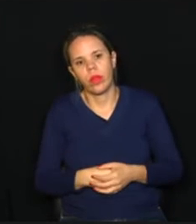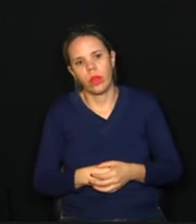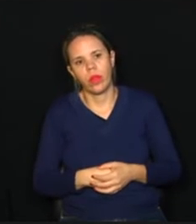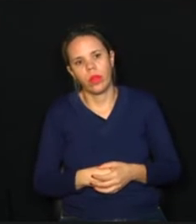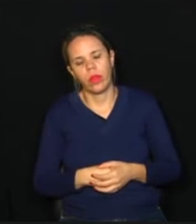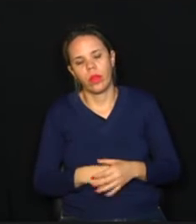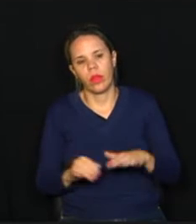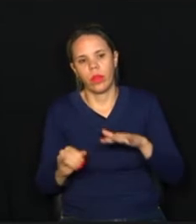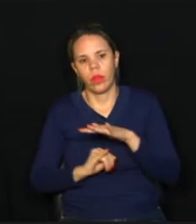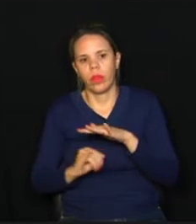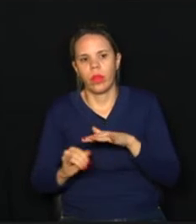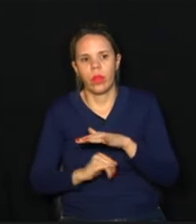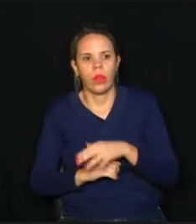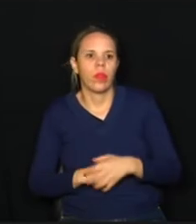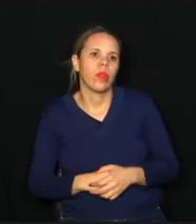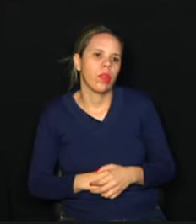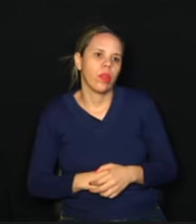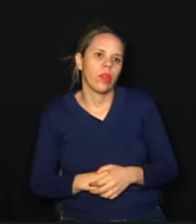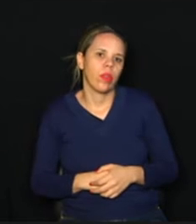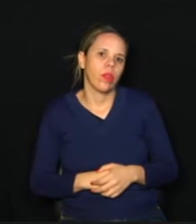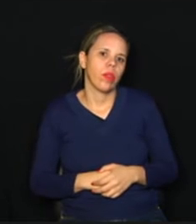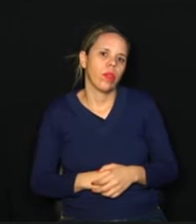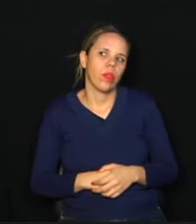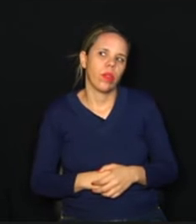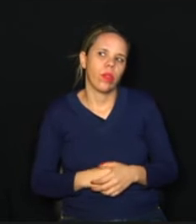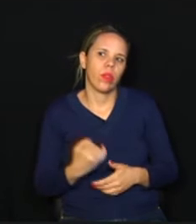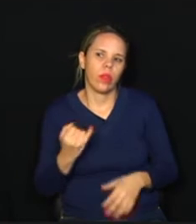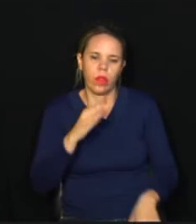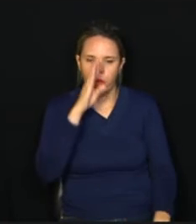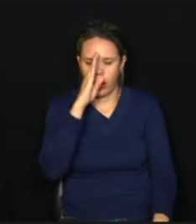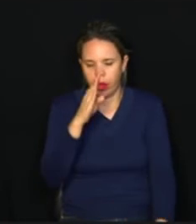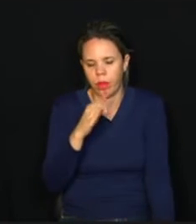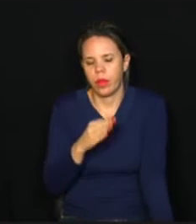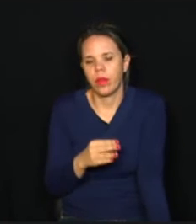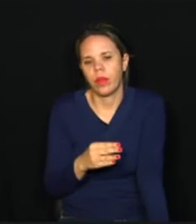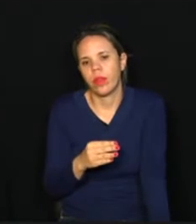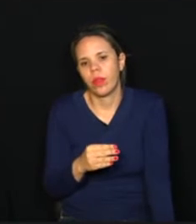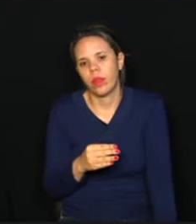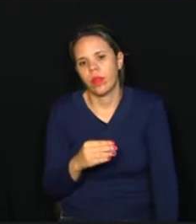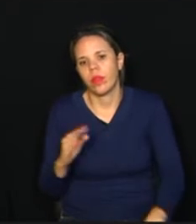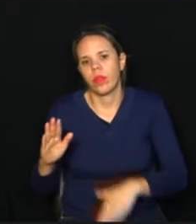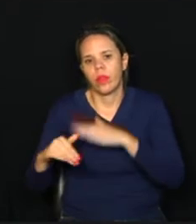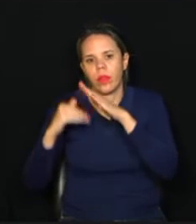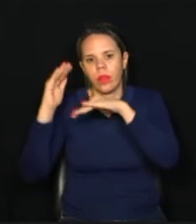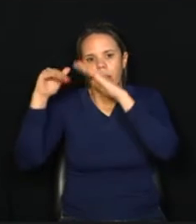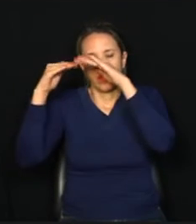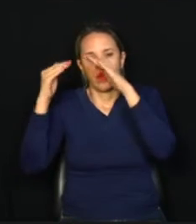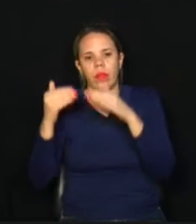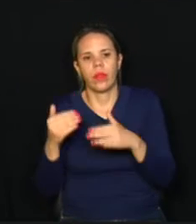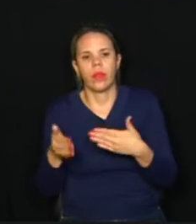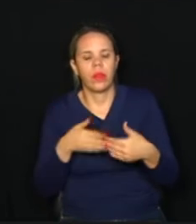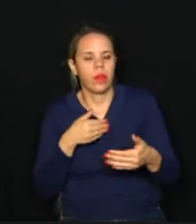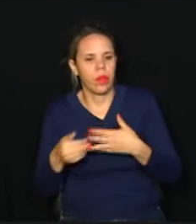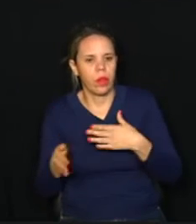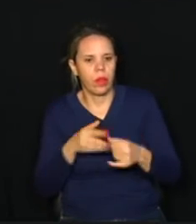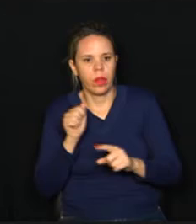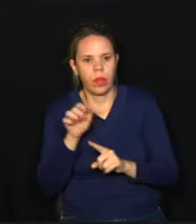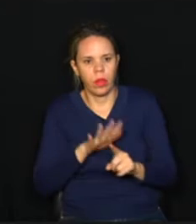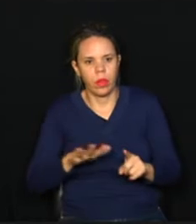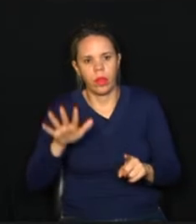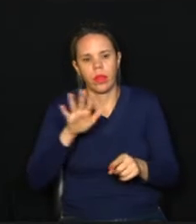são instituições fundamentais, né? Na construção de qualquer